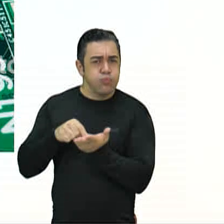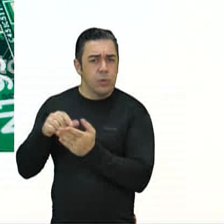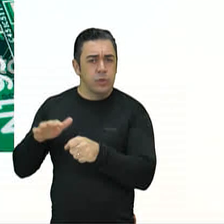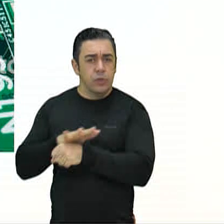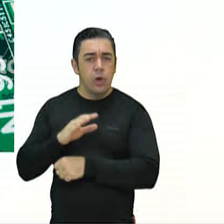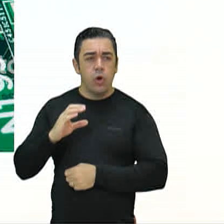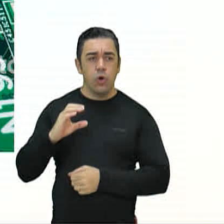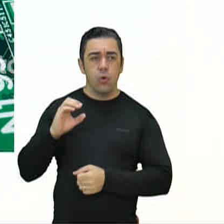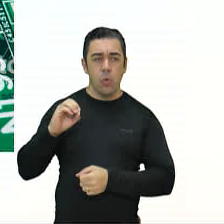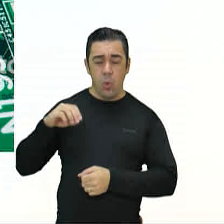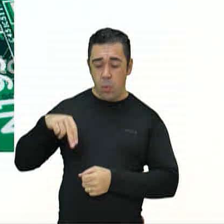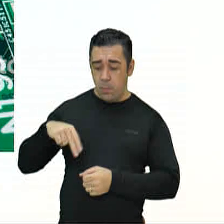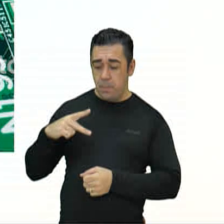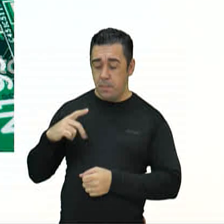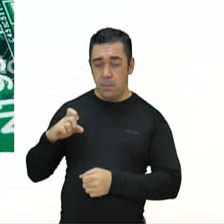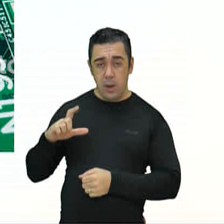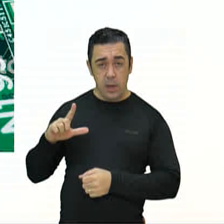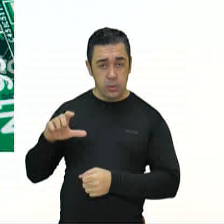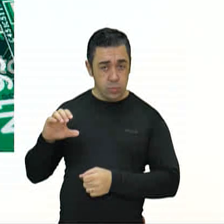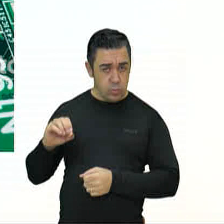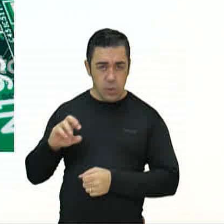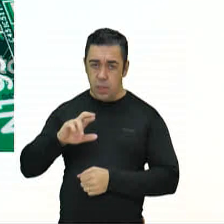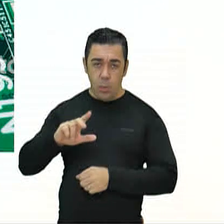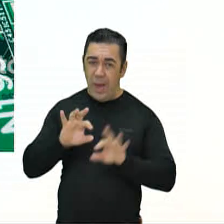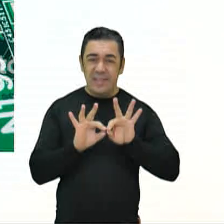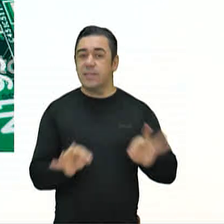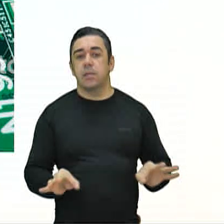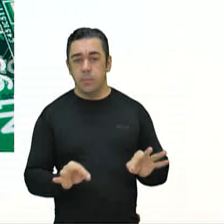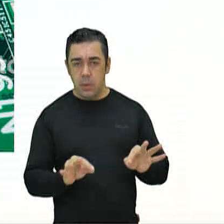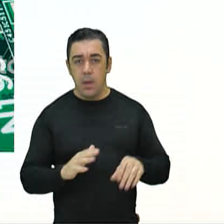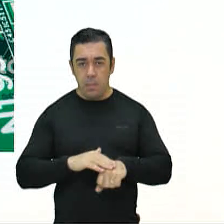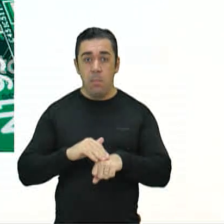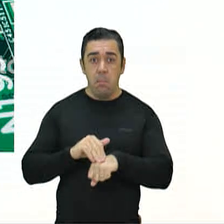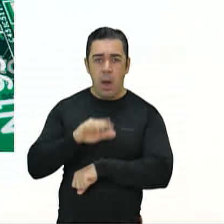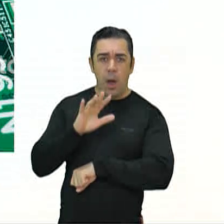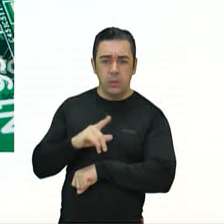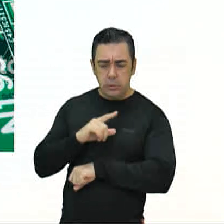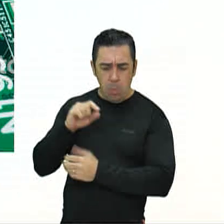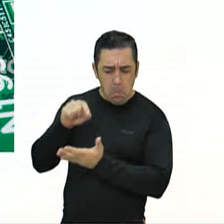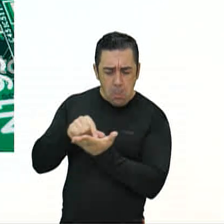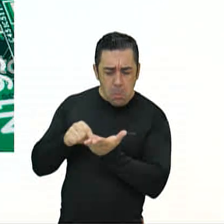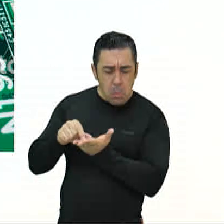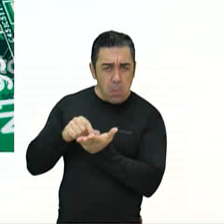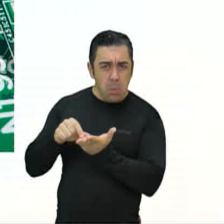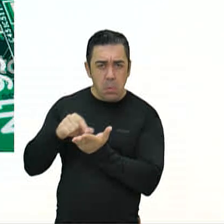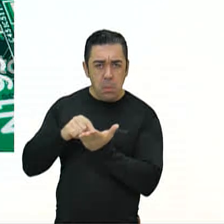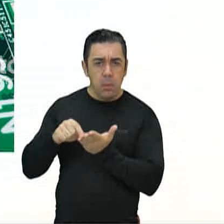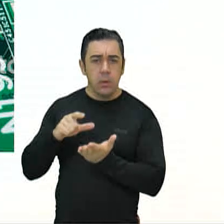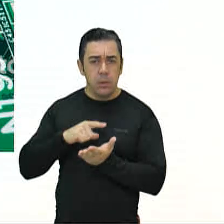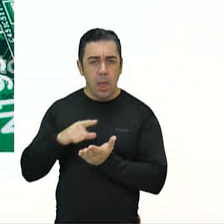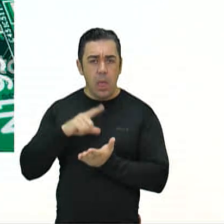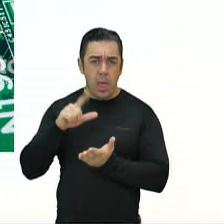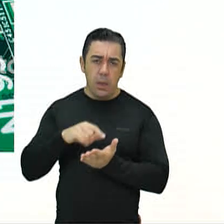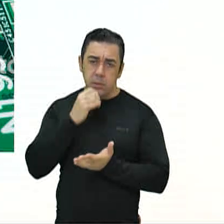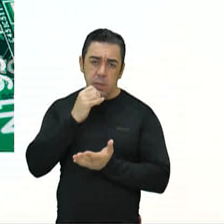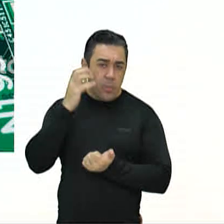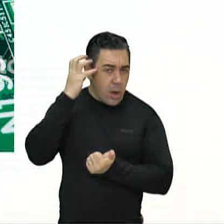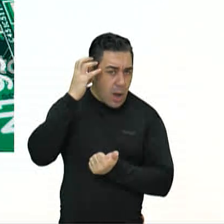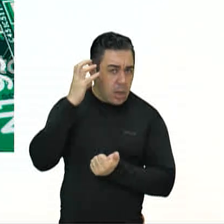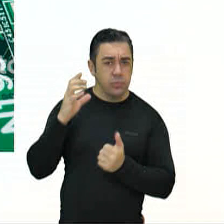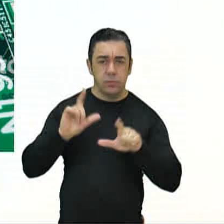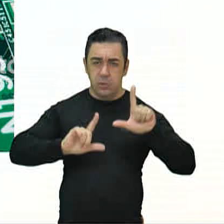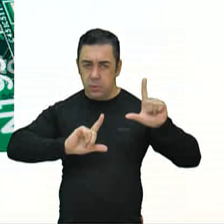complexos, no caso, são os que existem vários componentes, né? Sistemas de transmissão, de rádio e